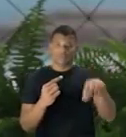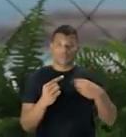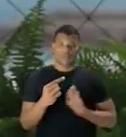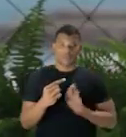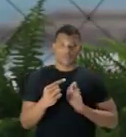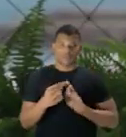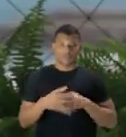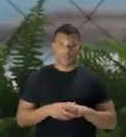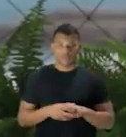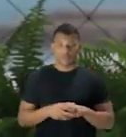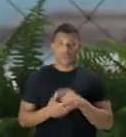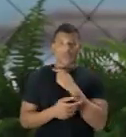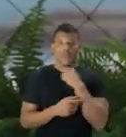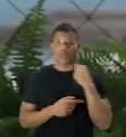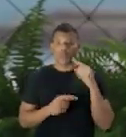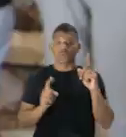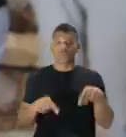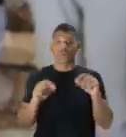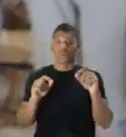A morte é uma ilusão.